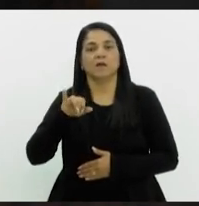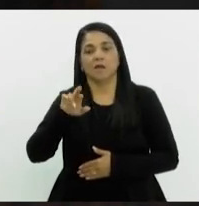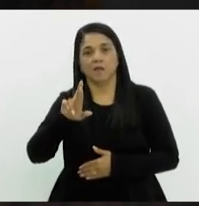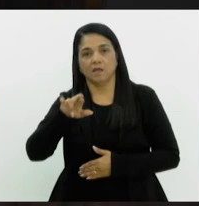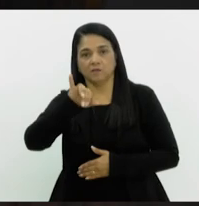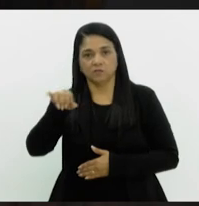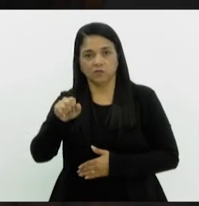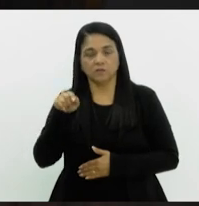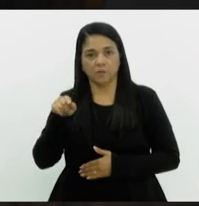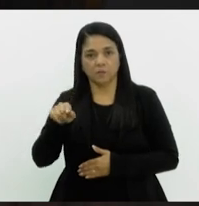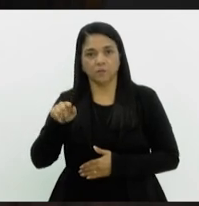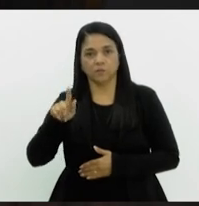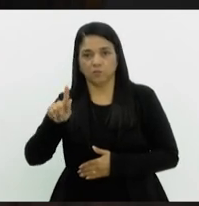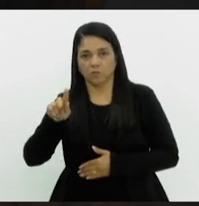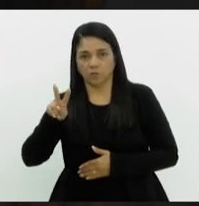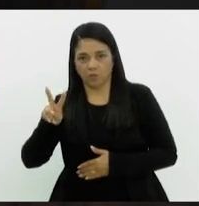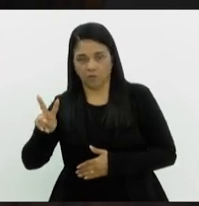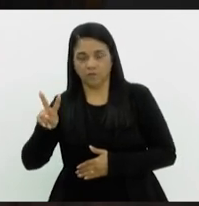presidencia@alerj.rj.gov.br.